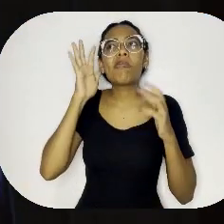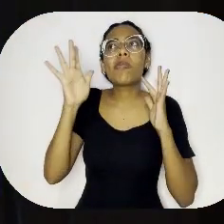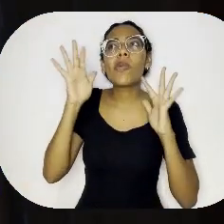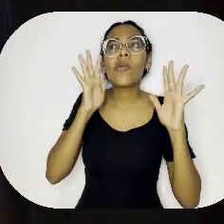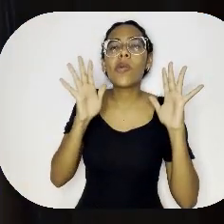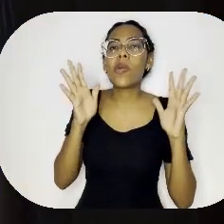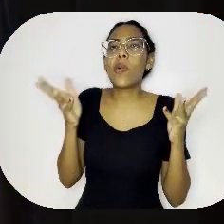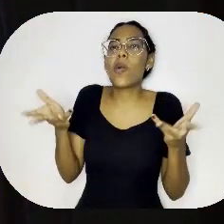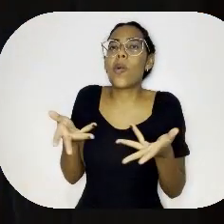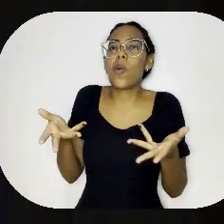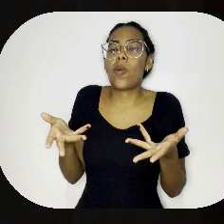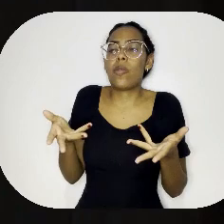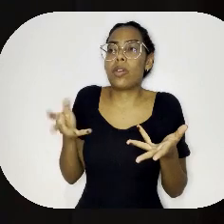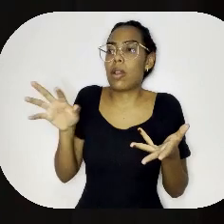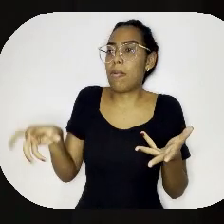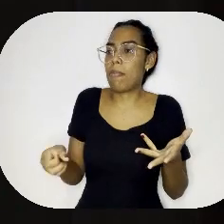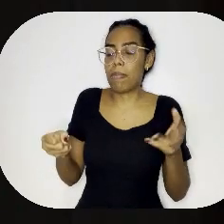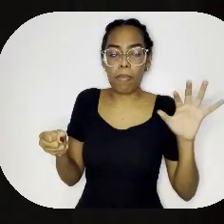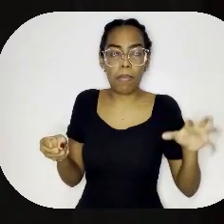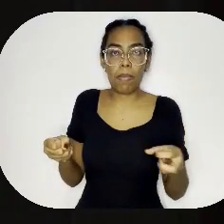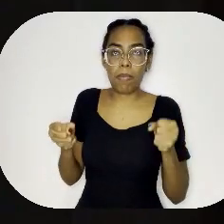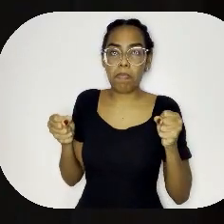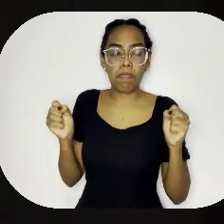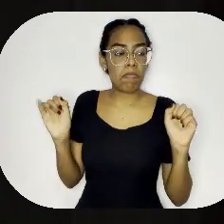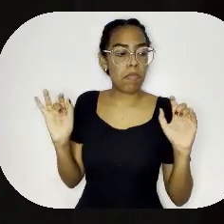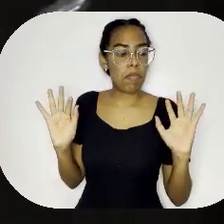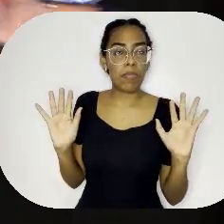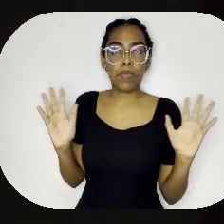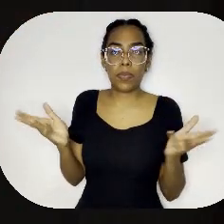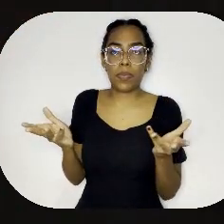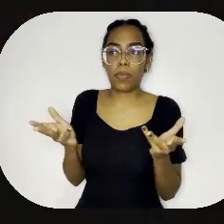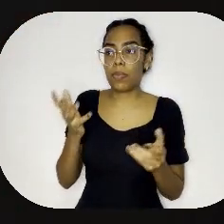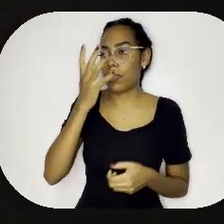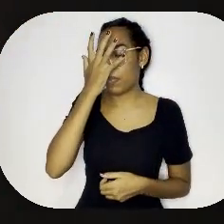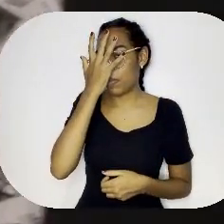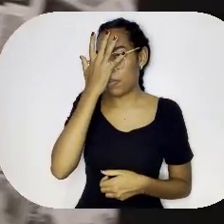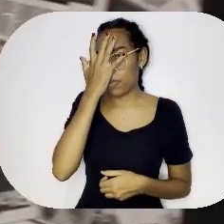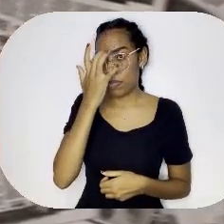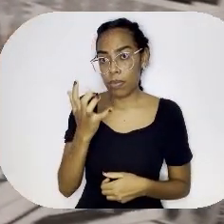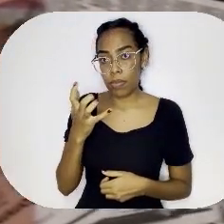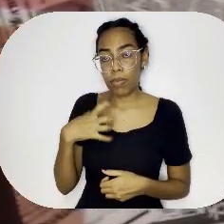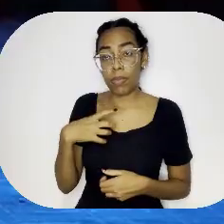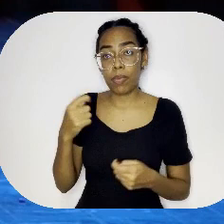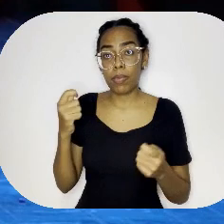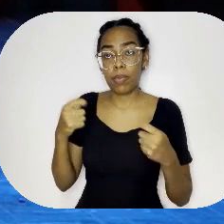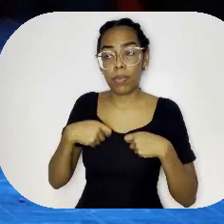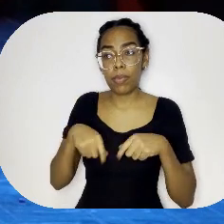A flor baixa se inculca por tulipa. Bengala hoje na mão,